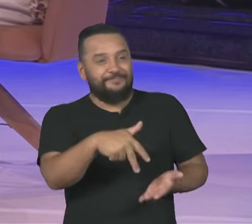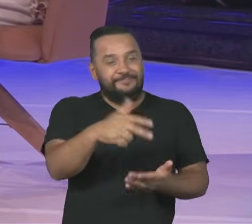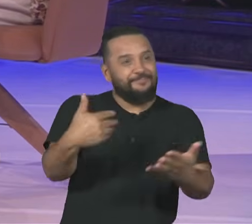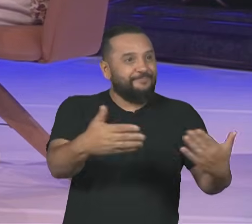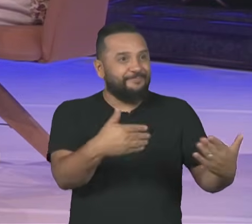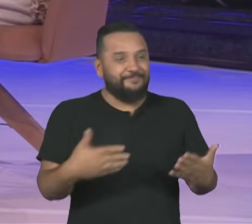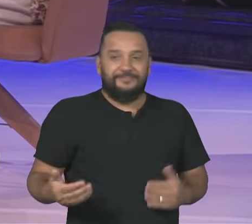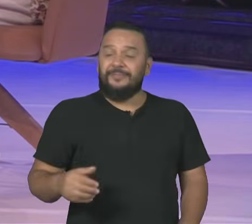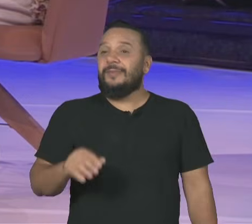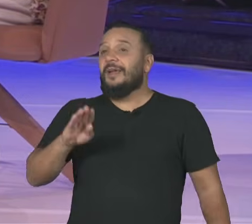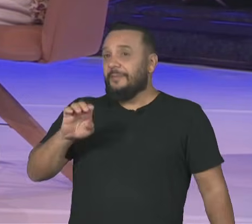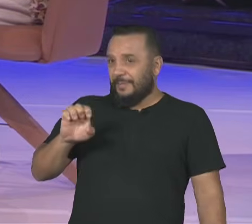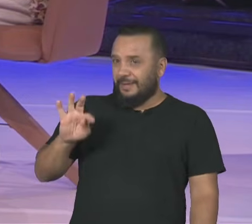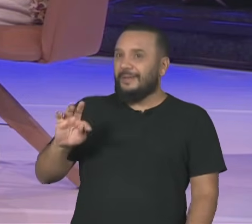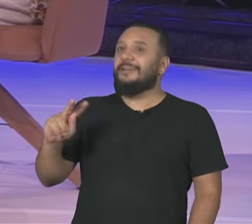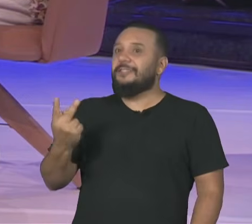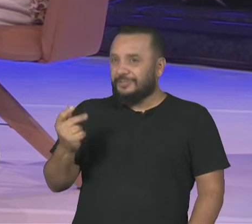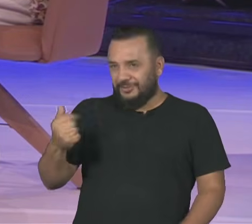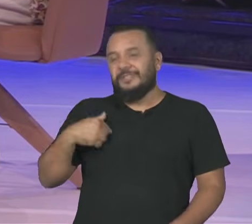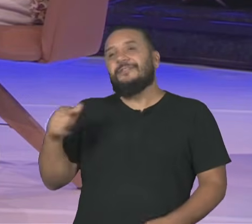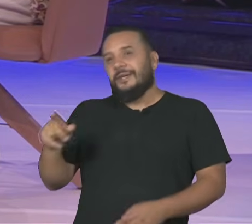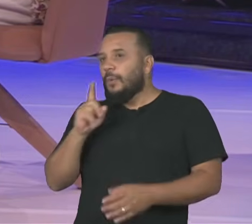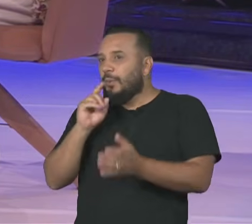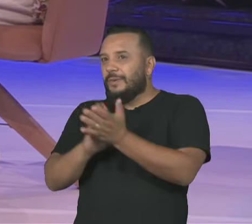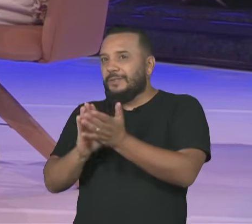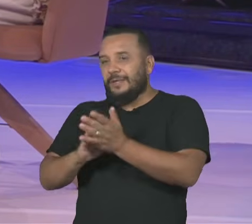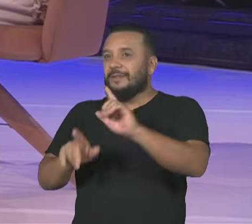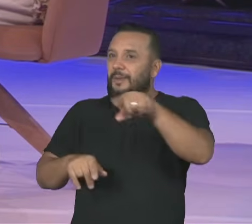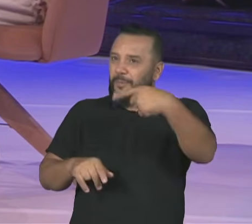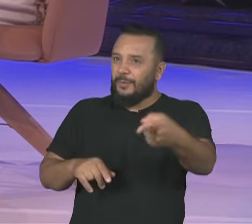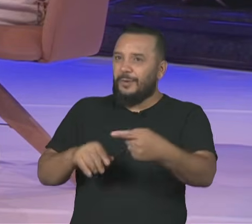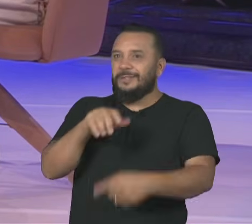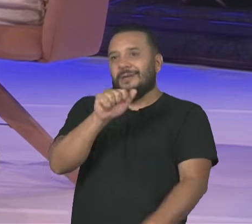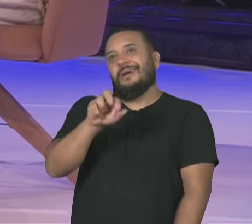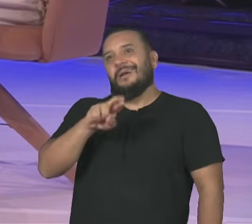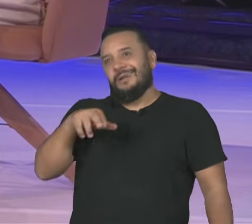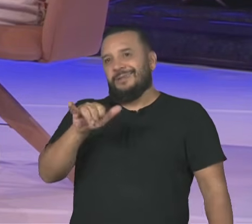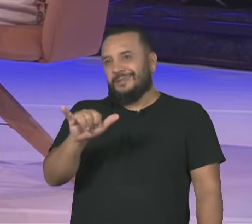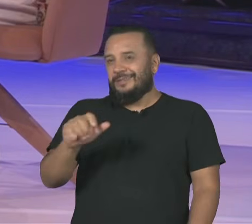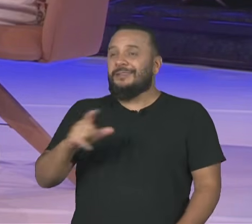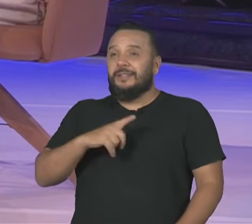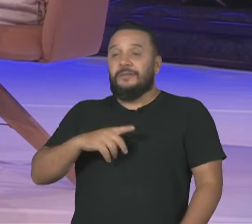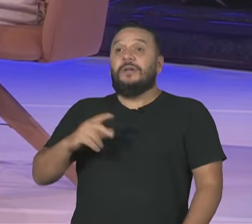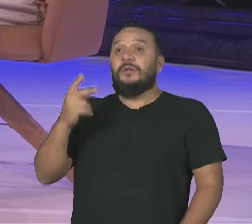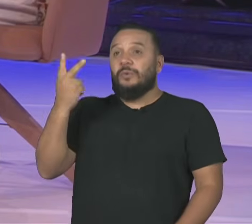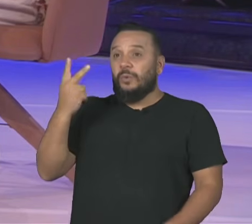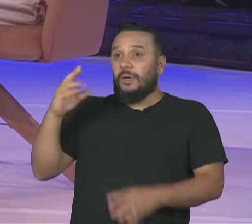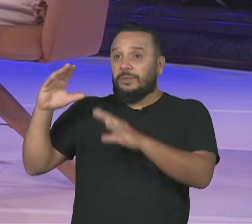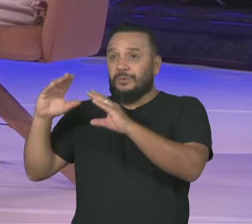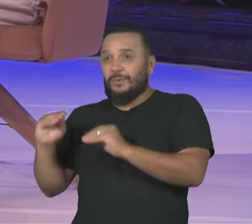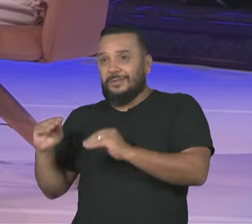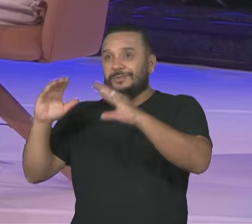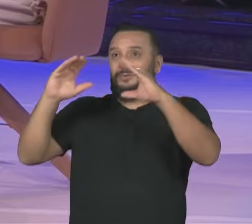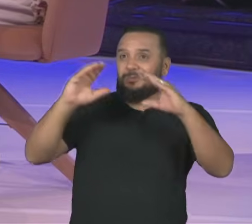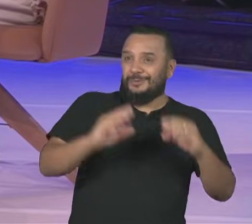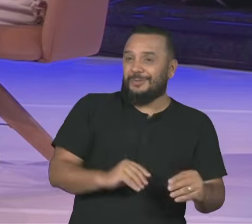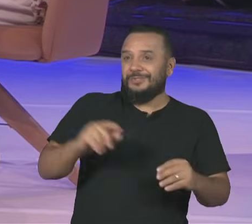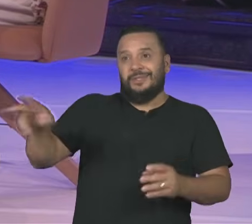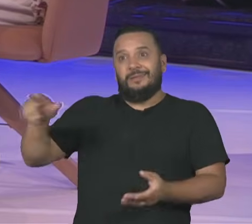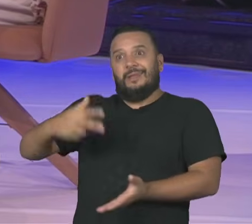começando, né? A Beth faz aniversário e o Ari faz logo depois. É isso. Então foram 2 noites que eles raiaram o dia